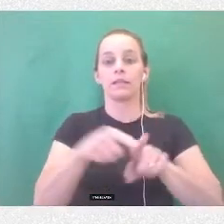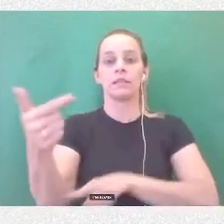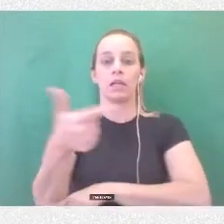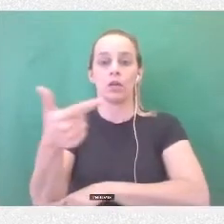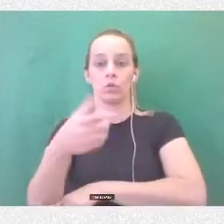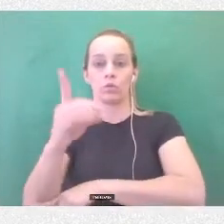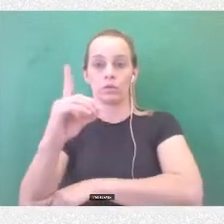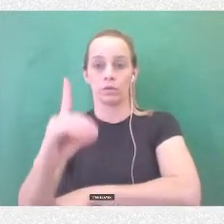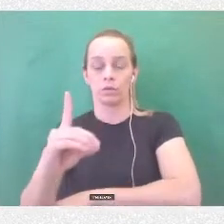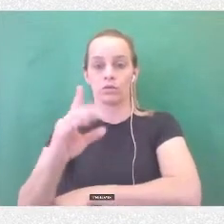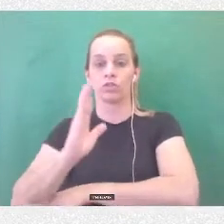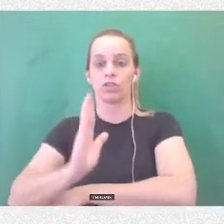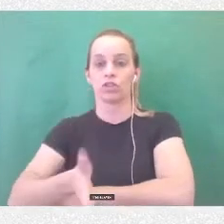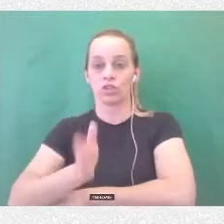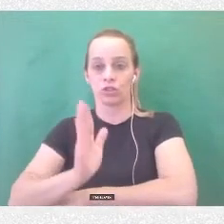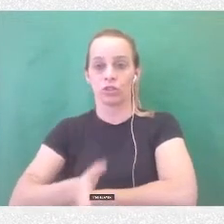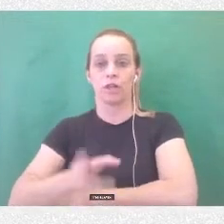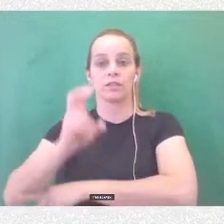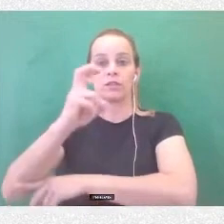vacinal, a nossa cobertura é de